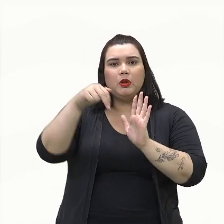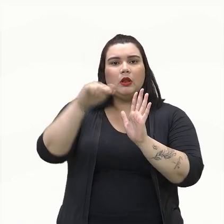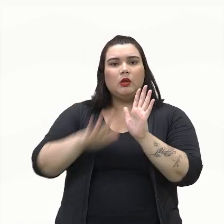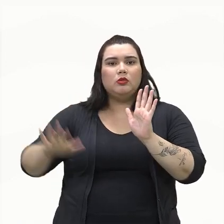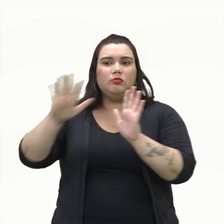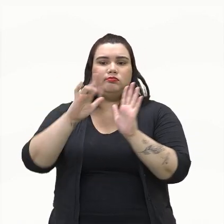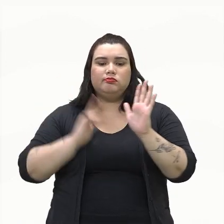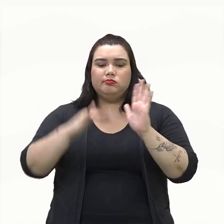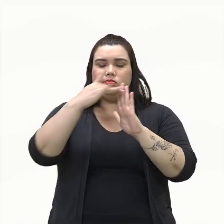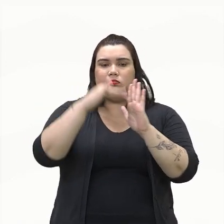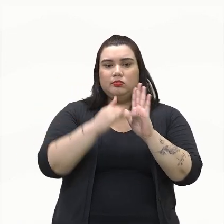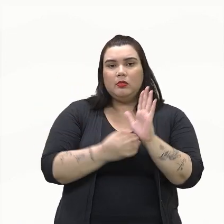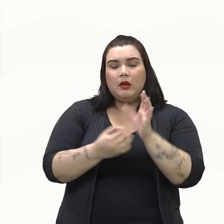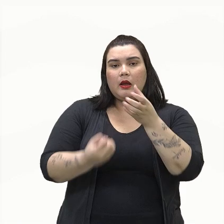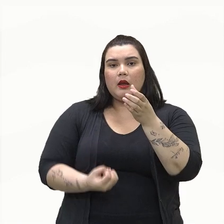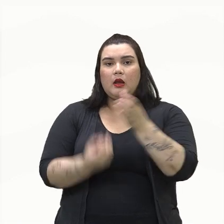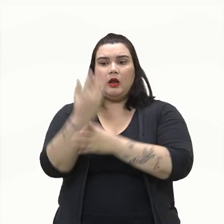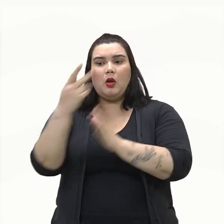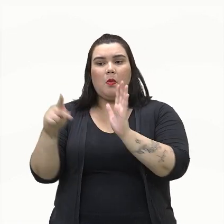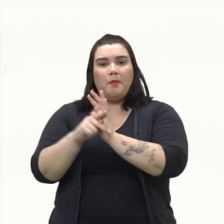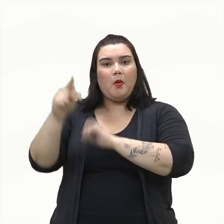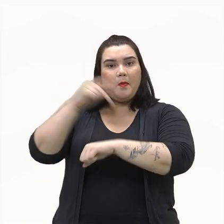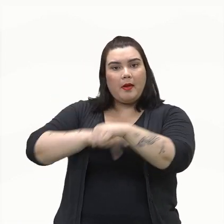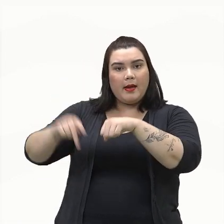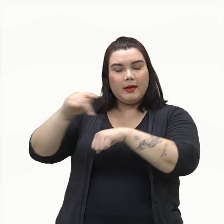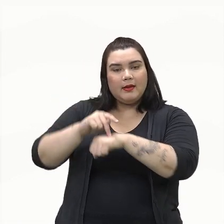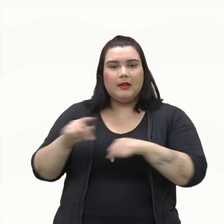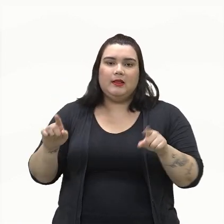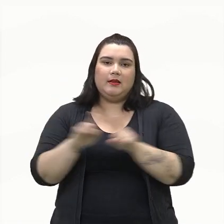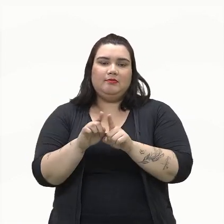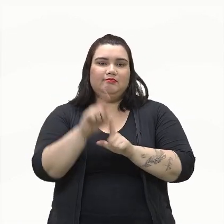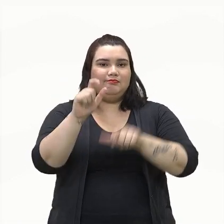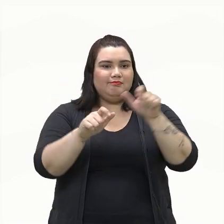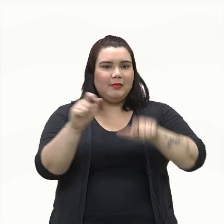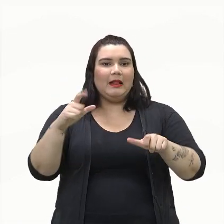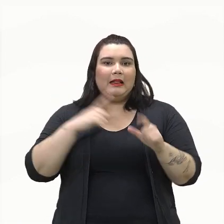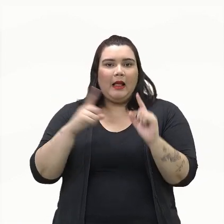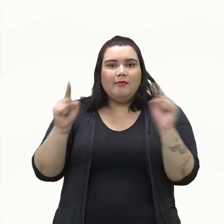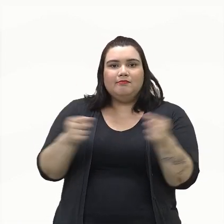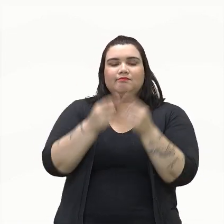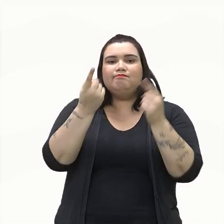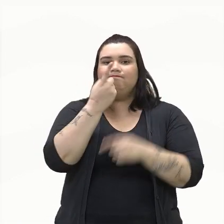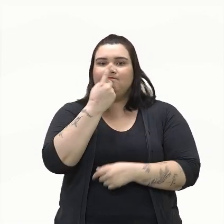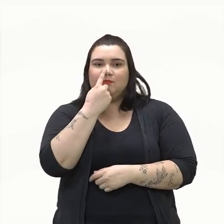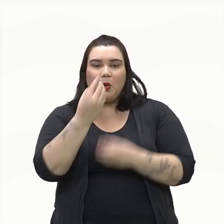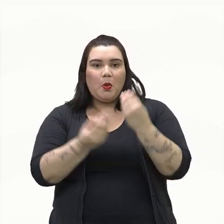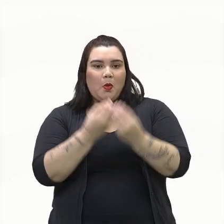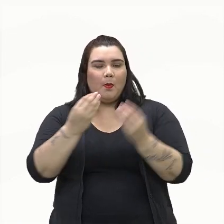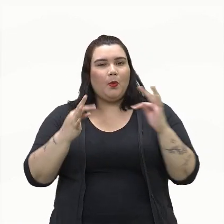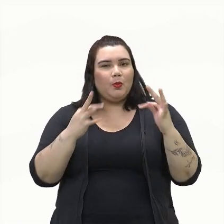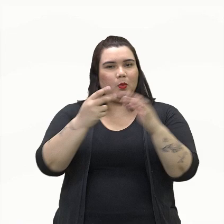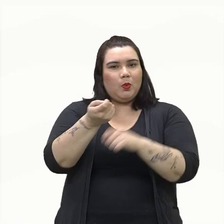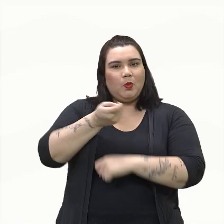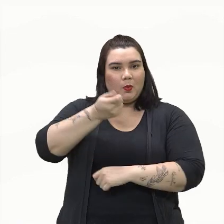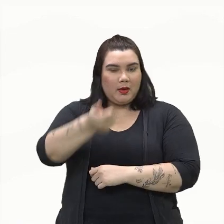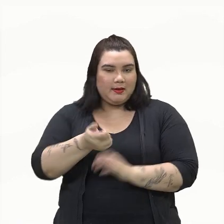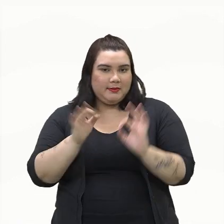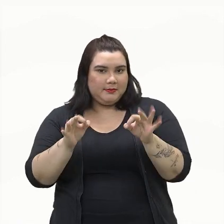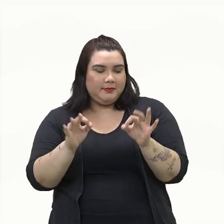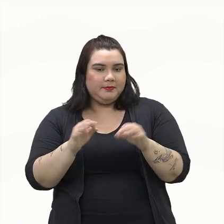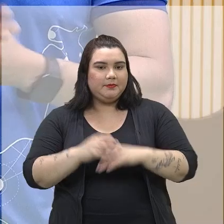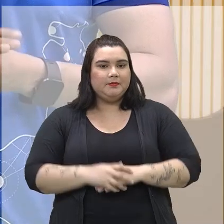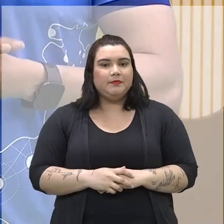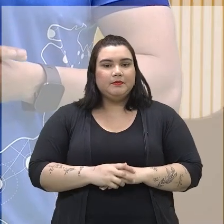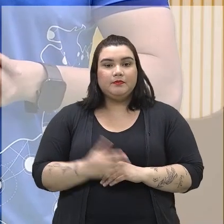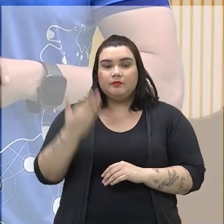que foram criados pelo Estado e que, com certeza, vocês se identificam bastante com quase todos esses símbolos presentes aqui.